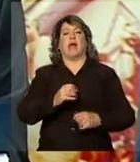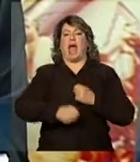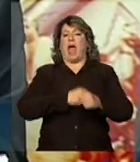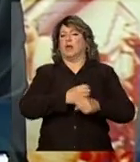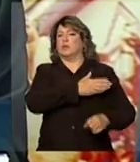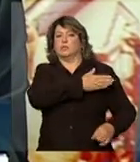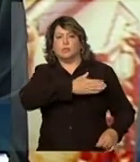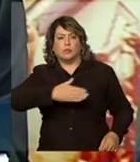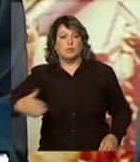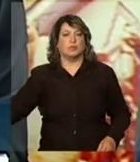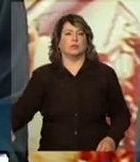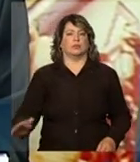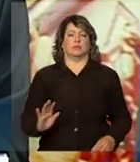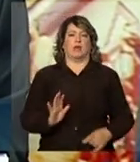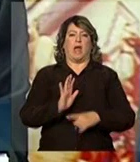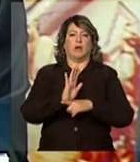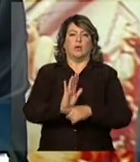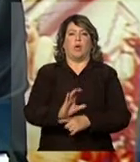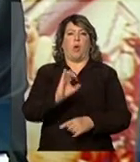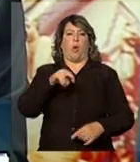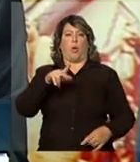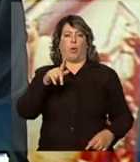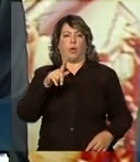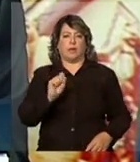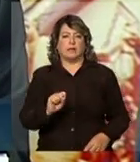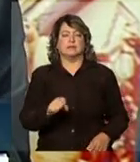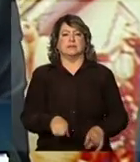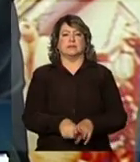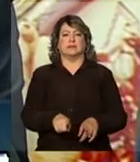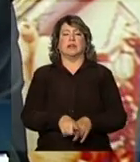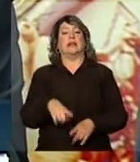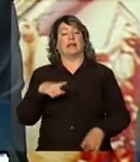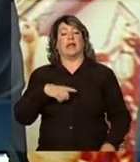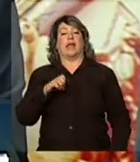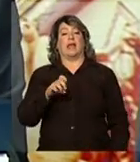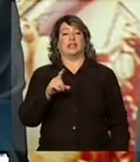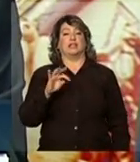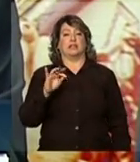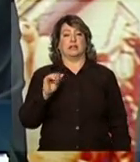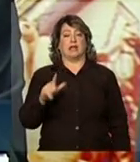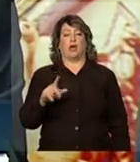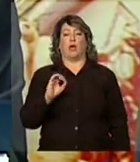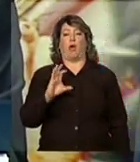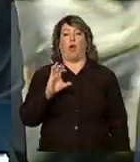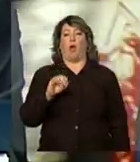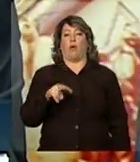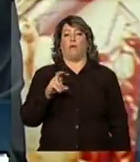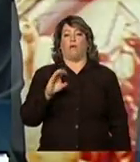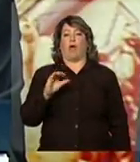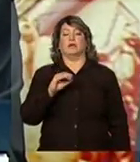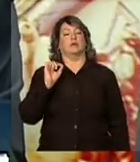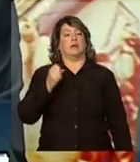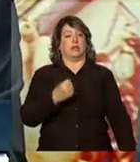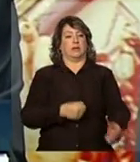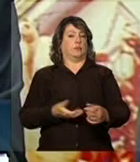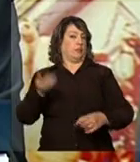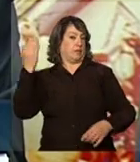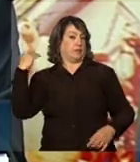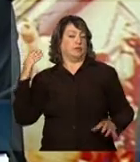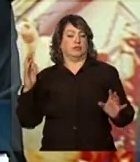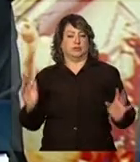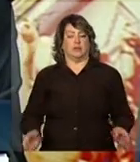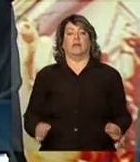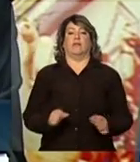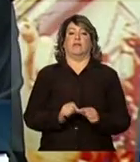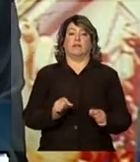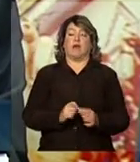inclusive apoiando organizações não governamentais. Tivemos um edital de convocação de chamada pública no passado, já